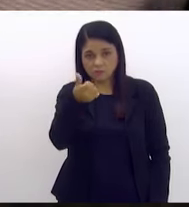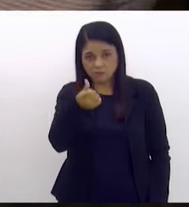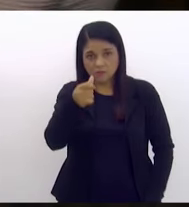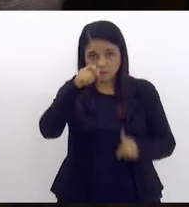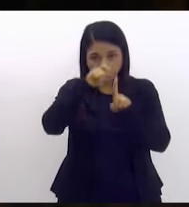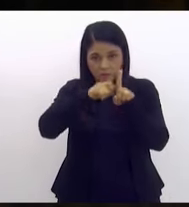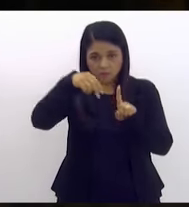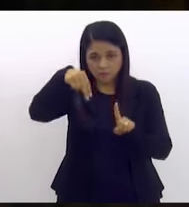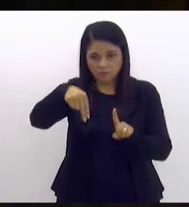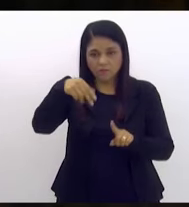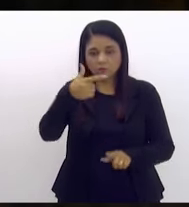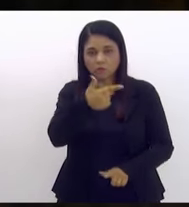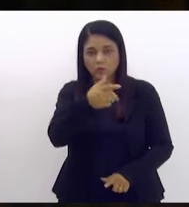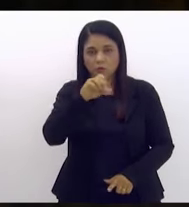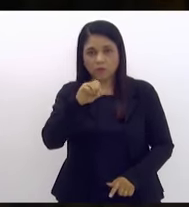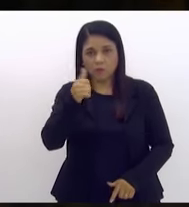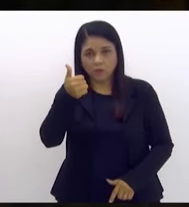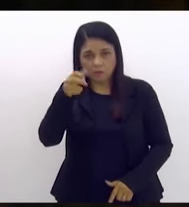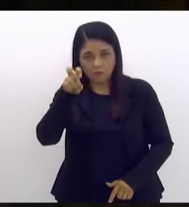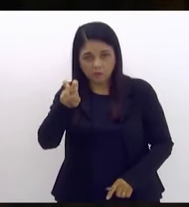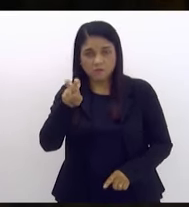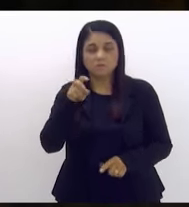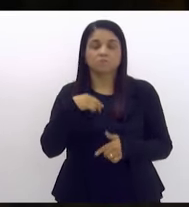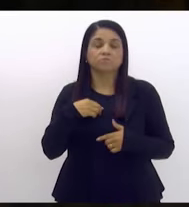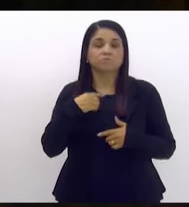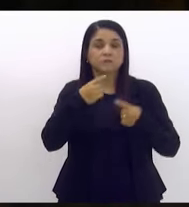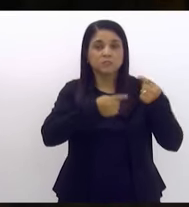outras providências. Em discussão.